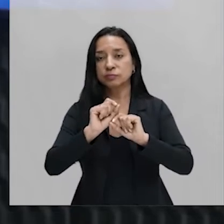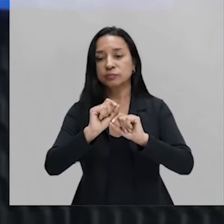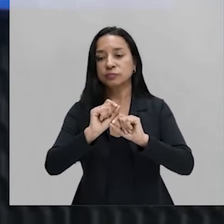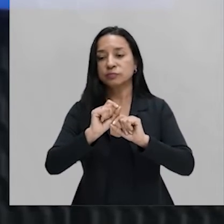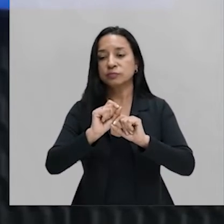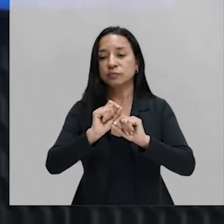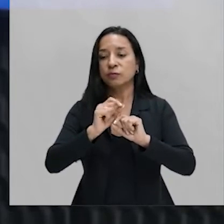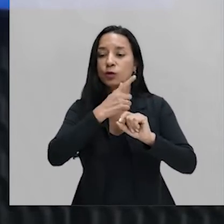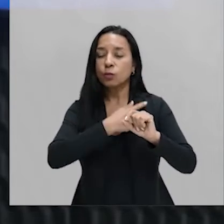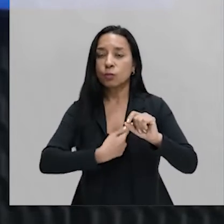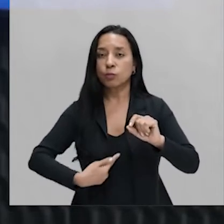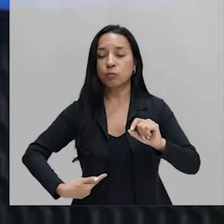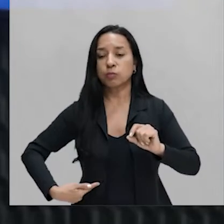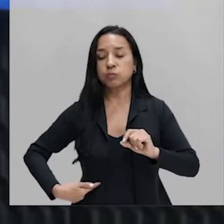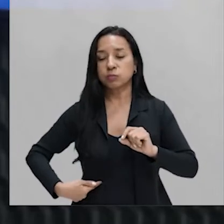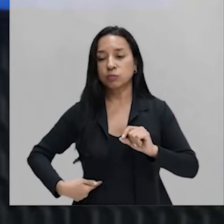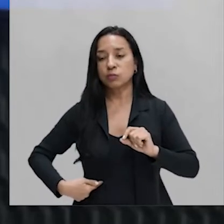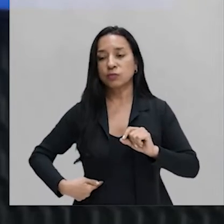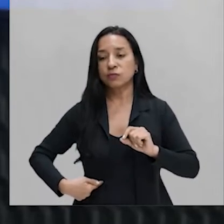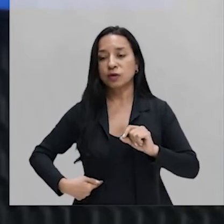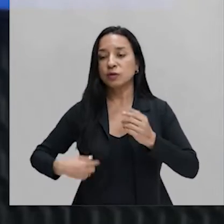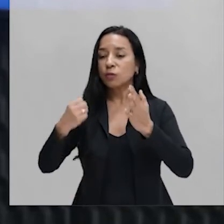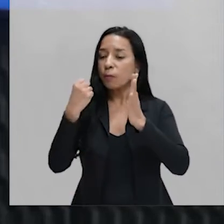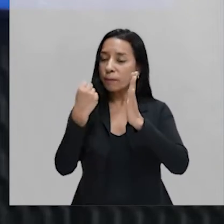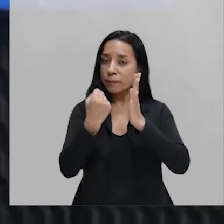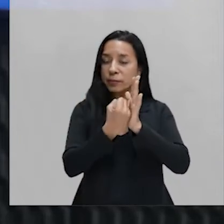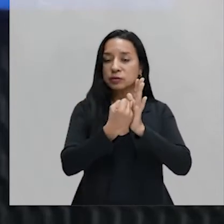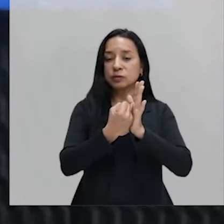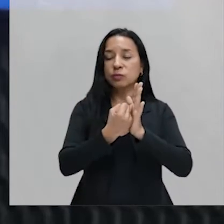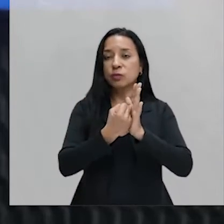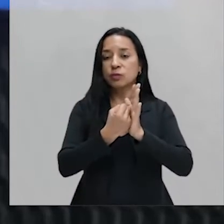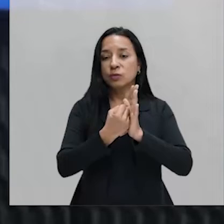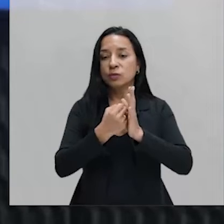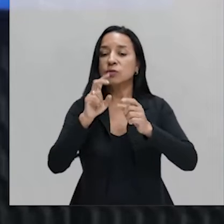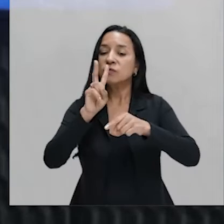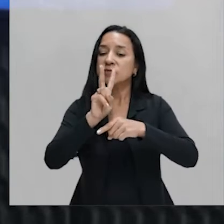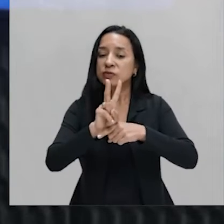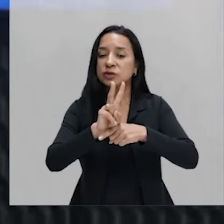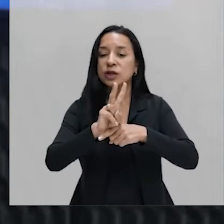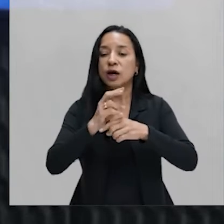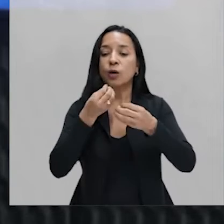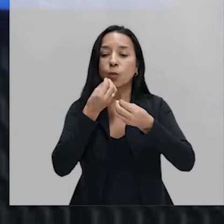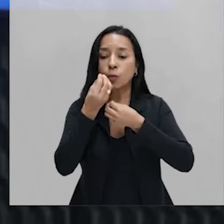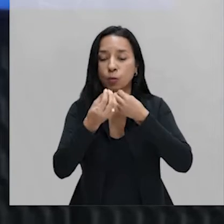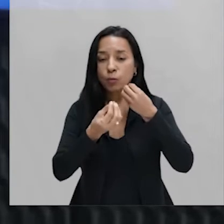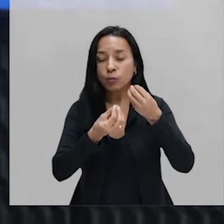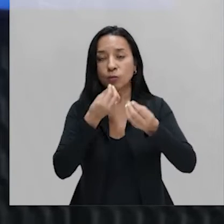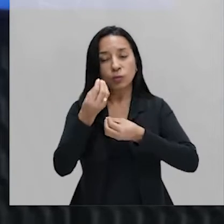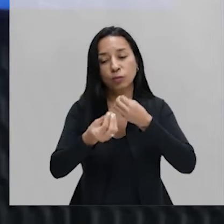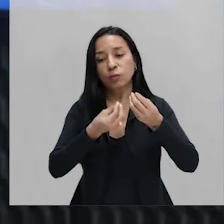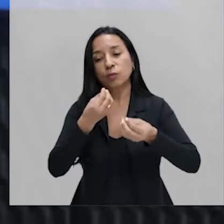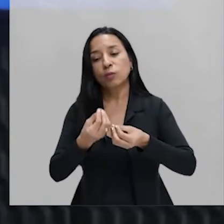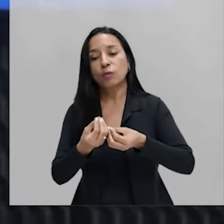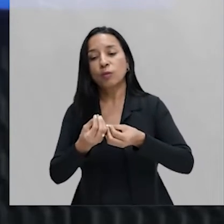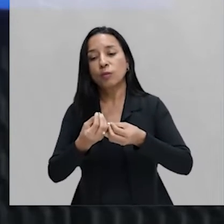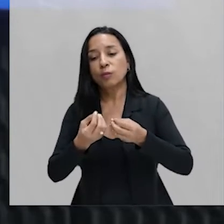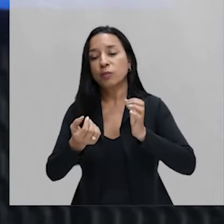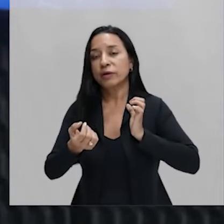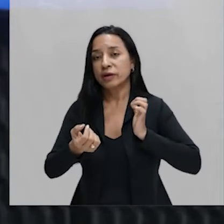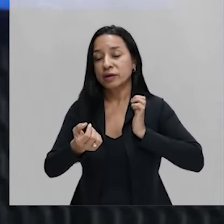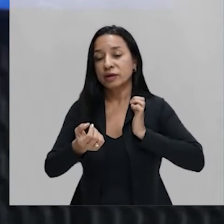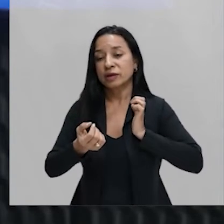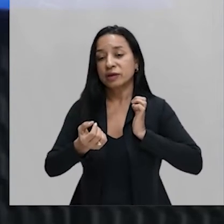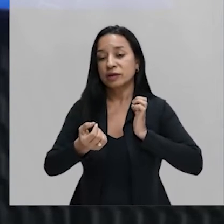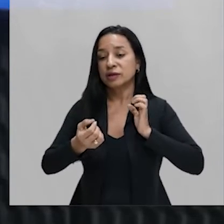o governo, o patrimônio, resolveu tombar como bem imaterial da região.